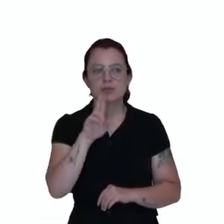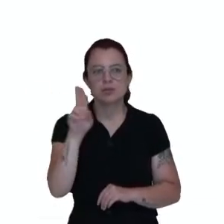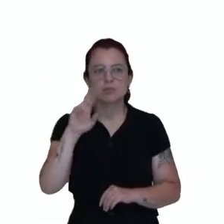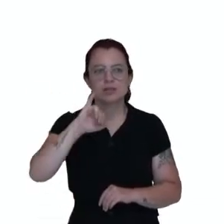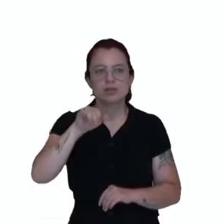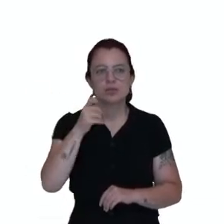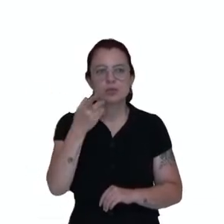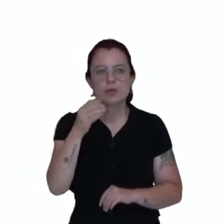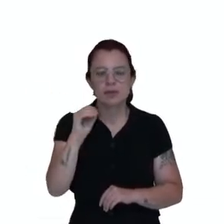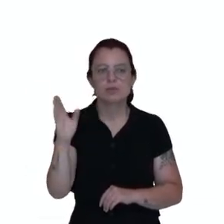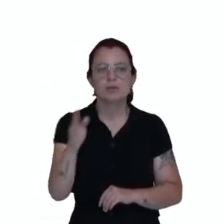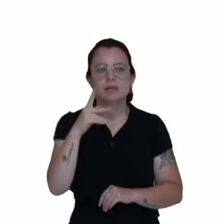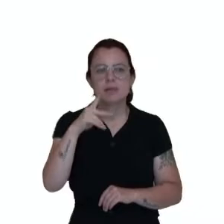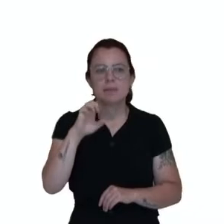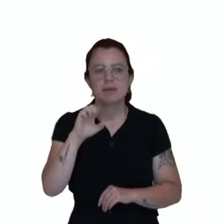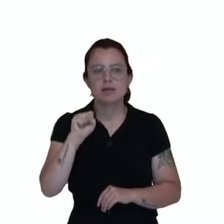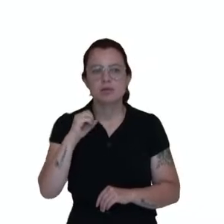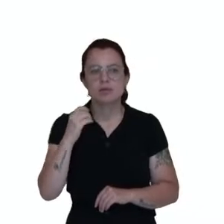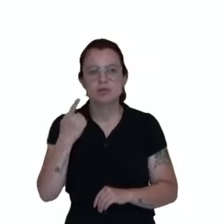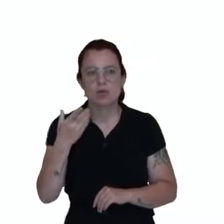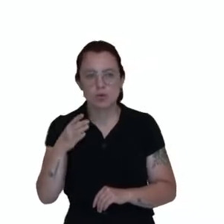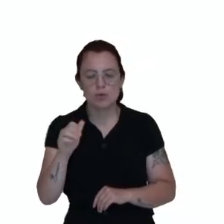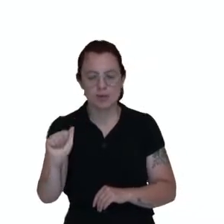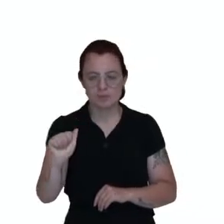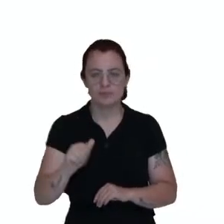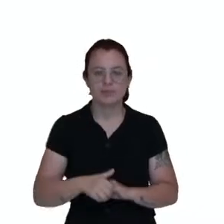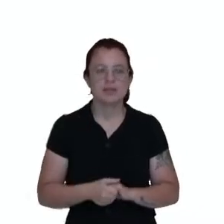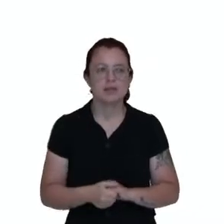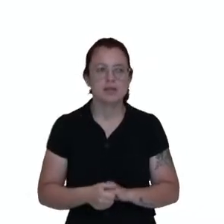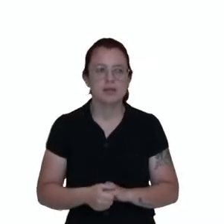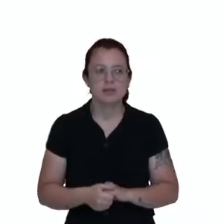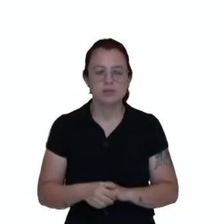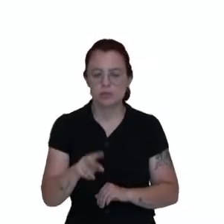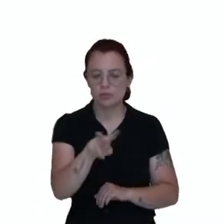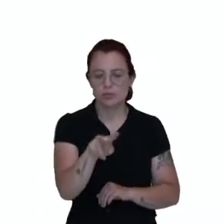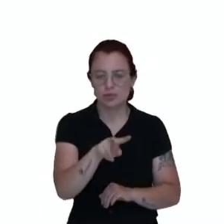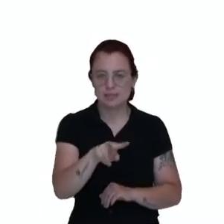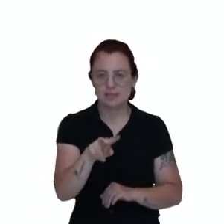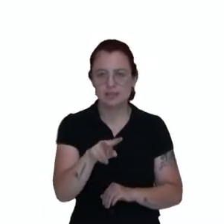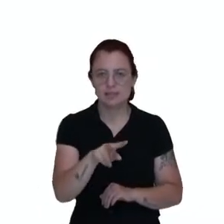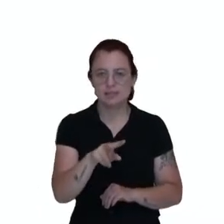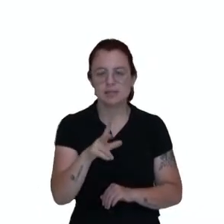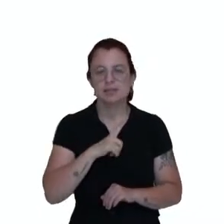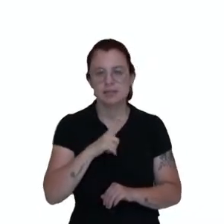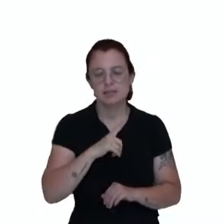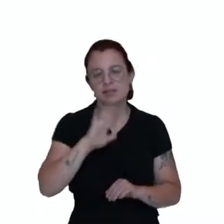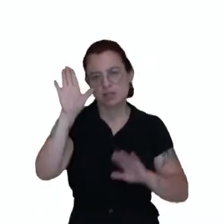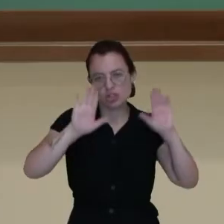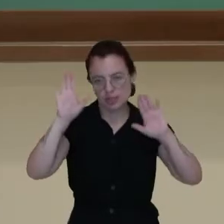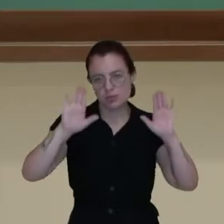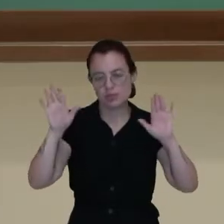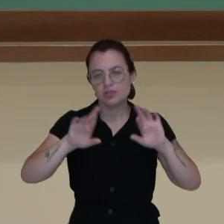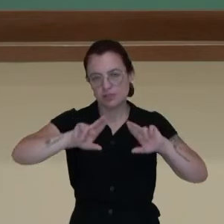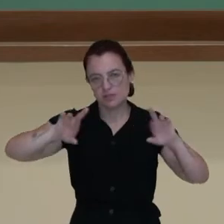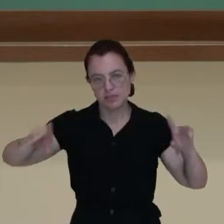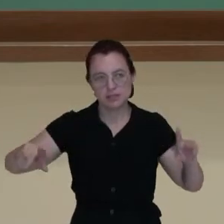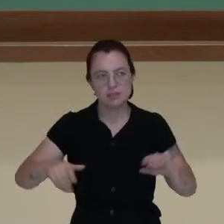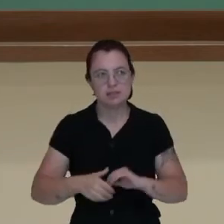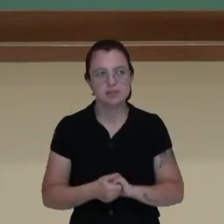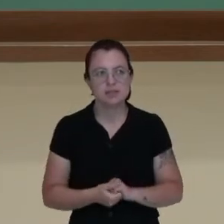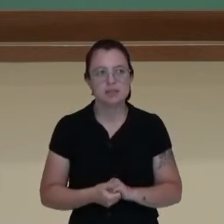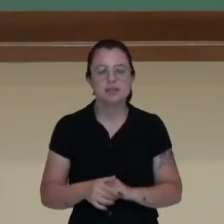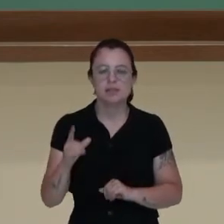João Pessoa. Importante dizer que nesse período eram candidaturas diversas. Então existia a candidatura